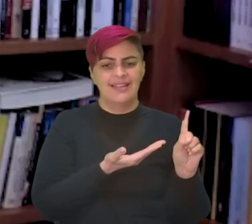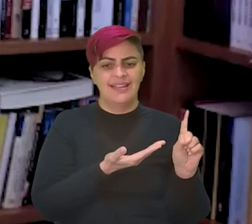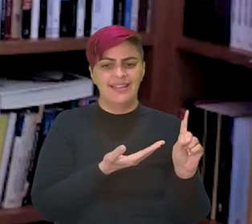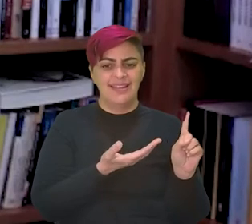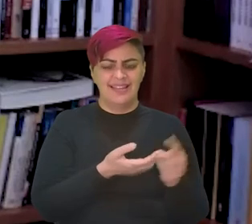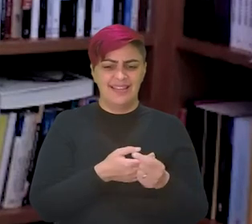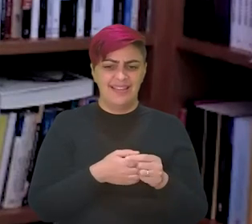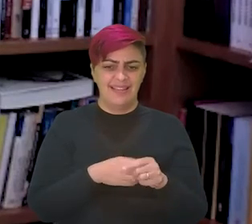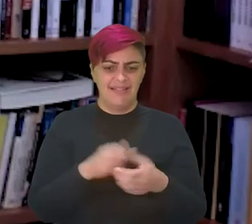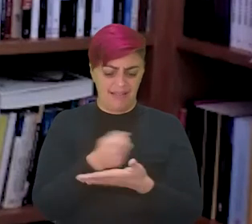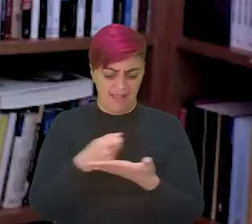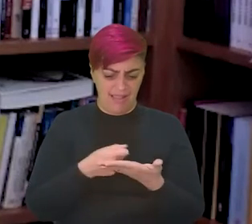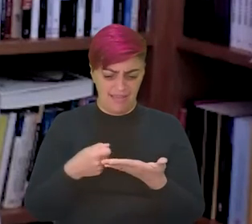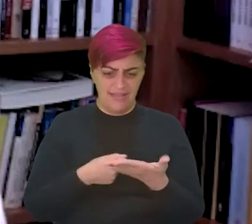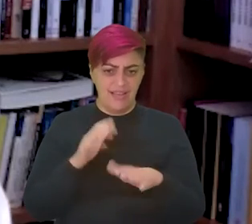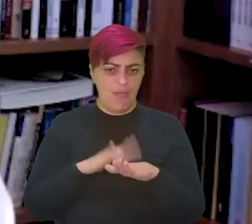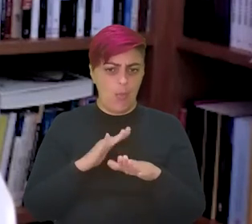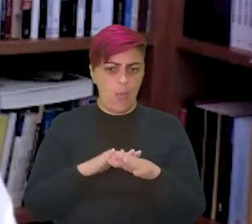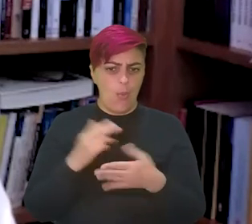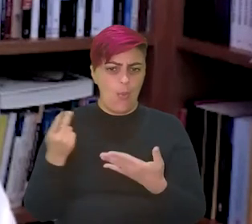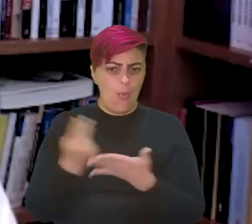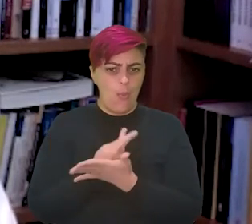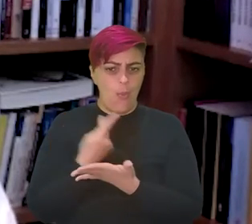ser tão incorreto, né?